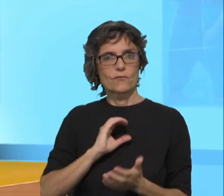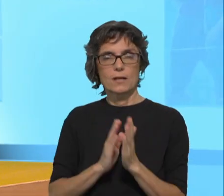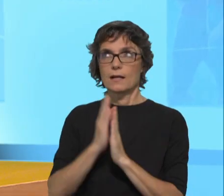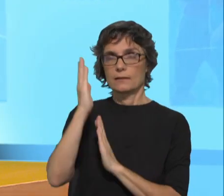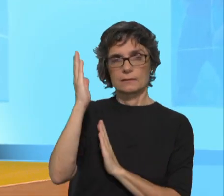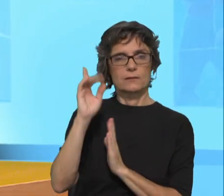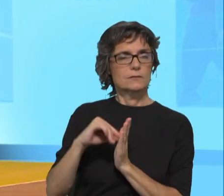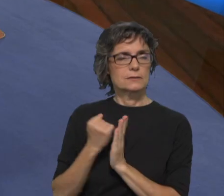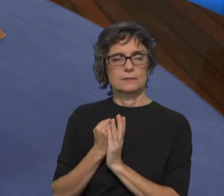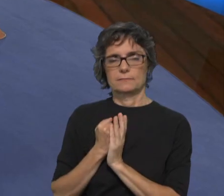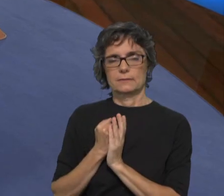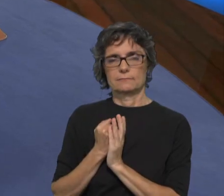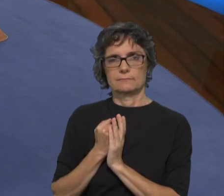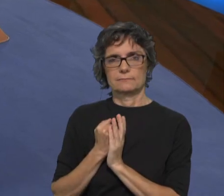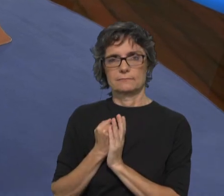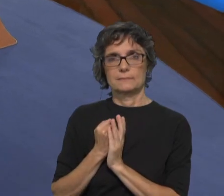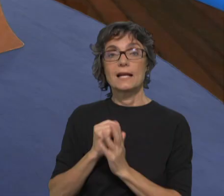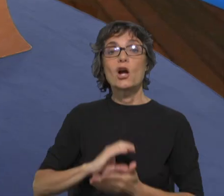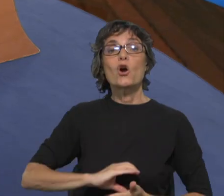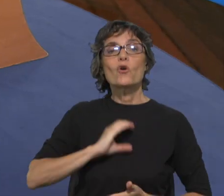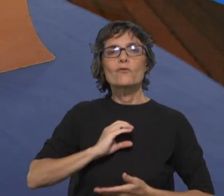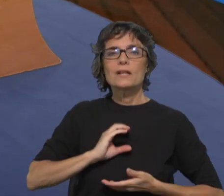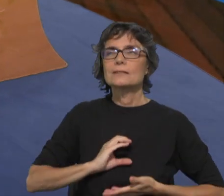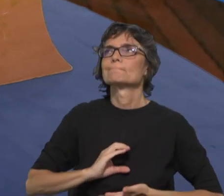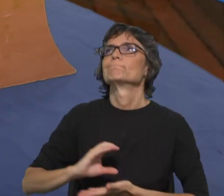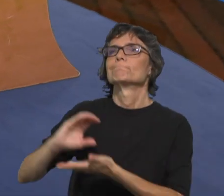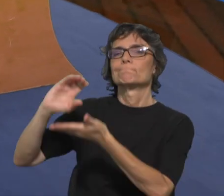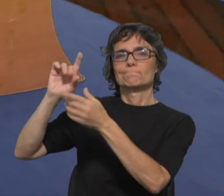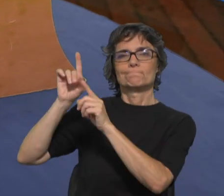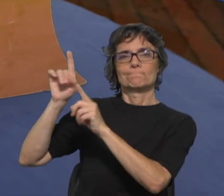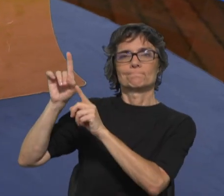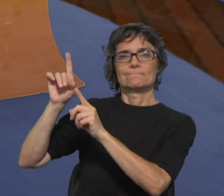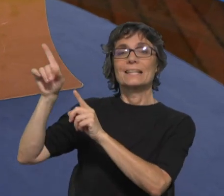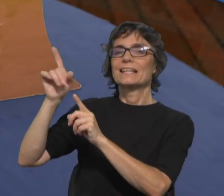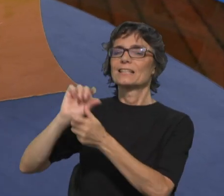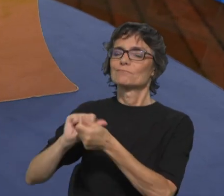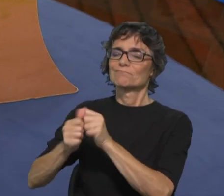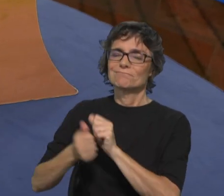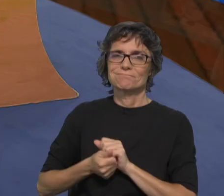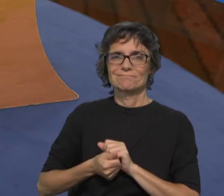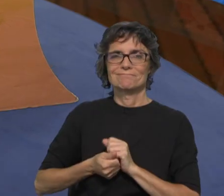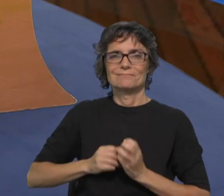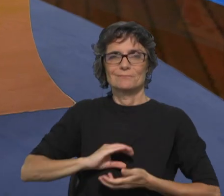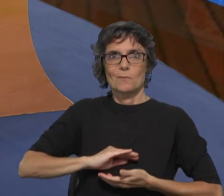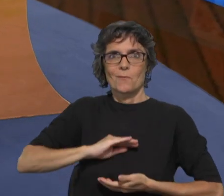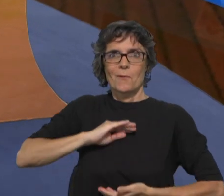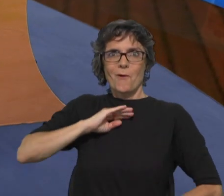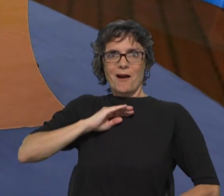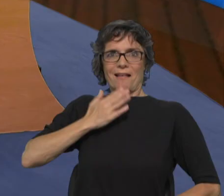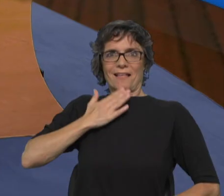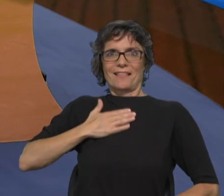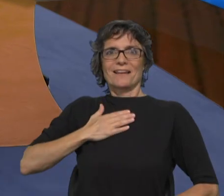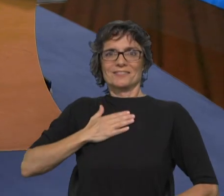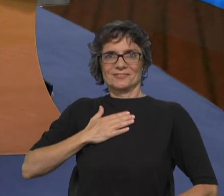né, em Deus. E esta confiança que nós colocamos nele depois se transforma, né, e se multiplica as vezes que forem